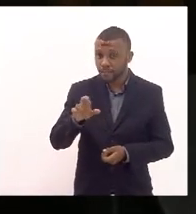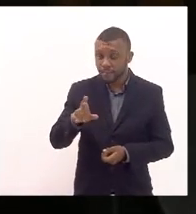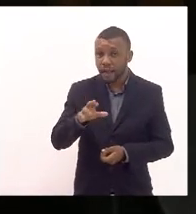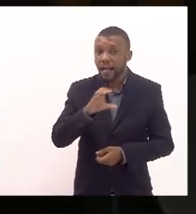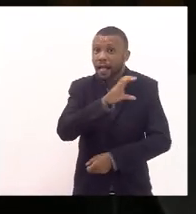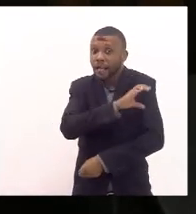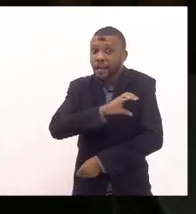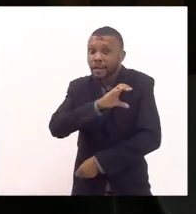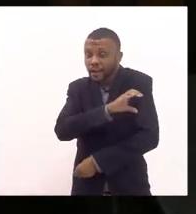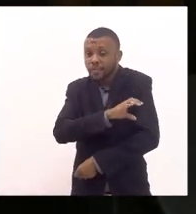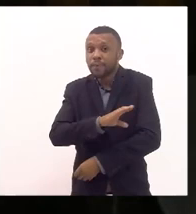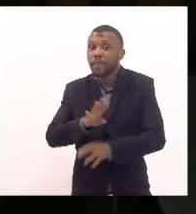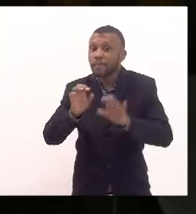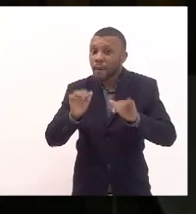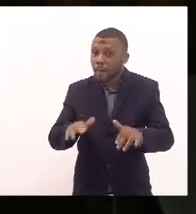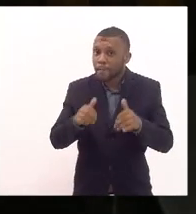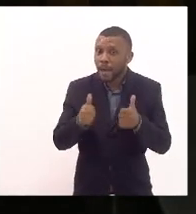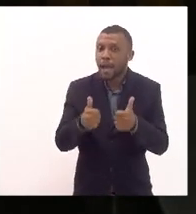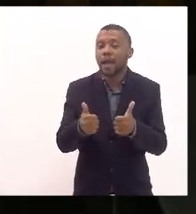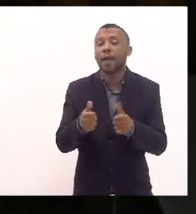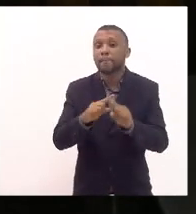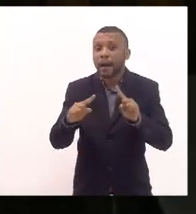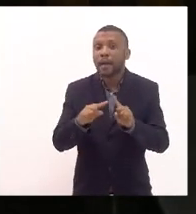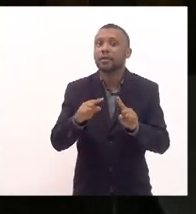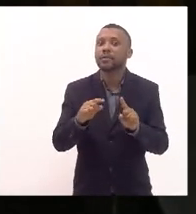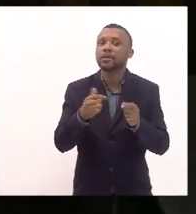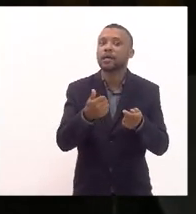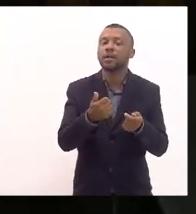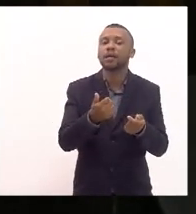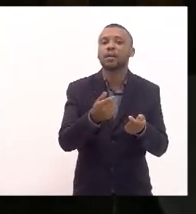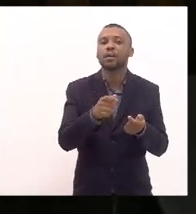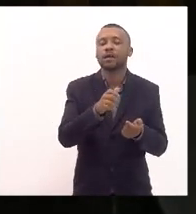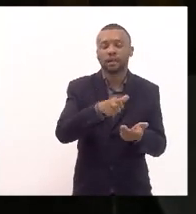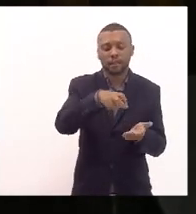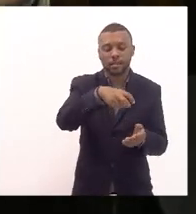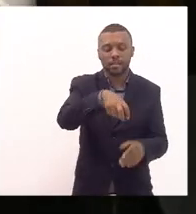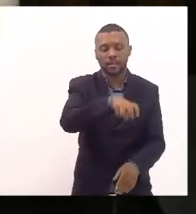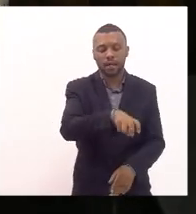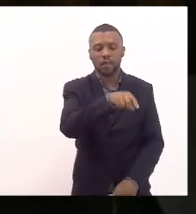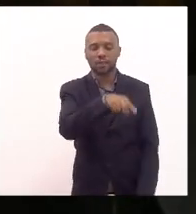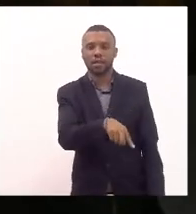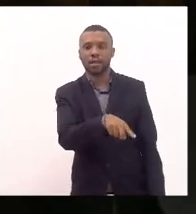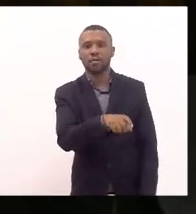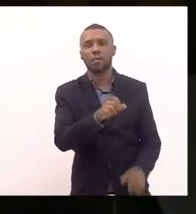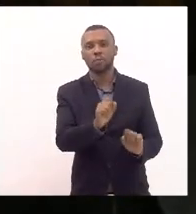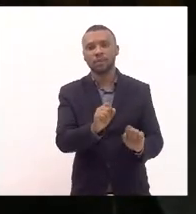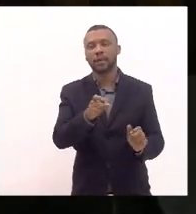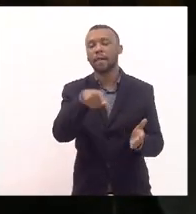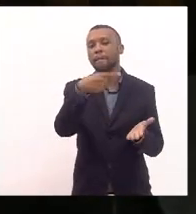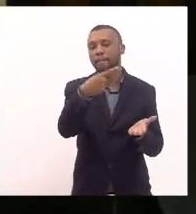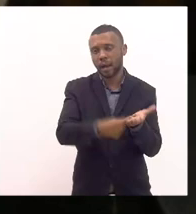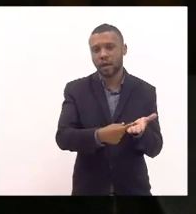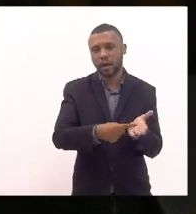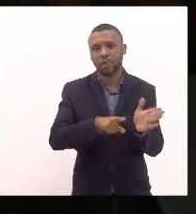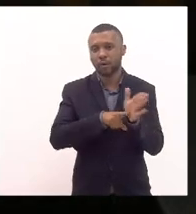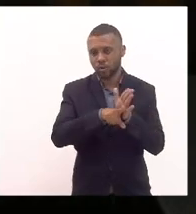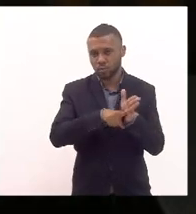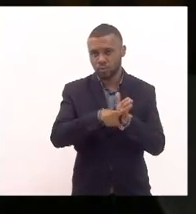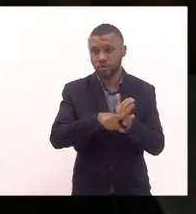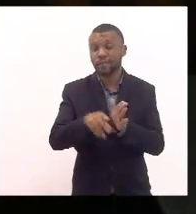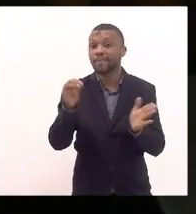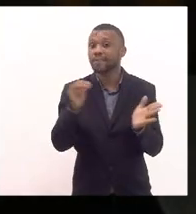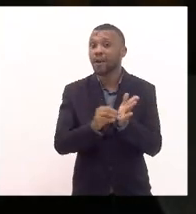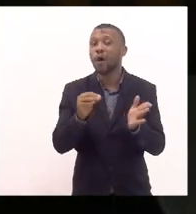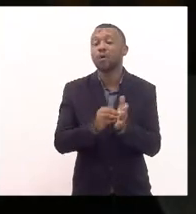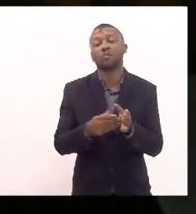vai bem mas o povo dorme no chão para poder marcar uma consulta falta o básico mais uma